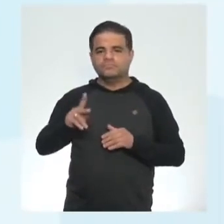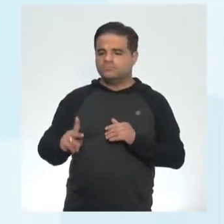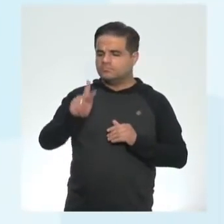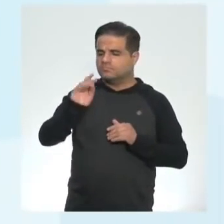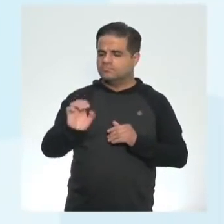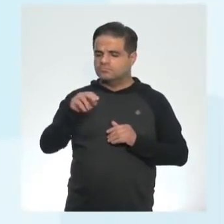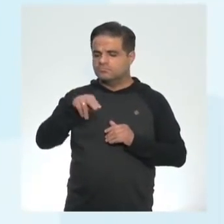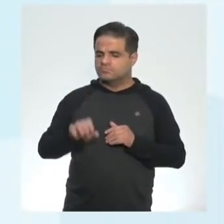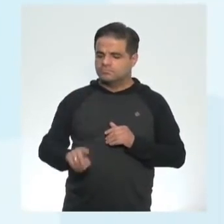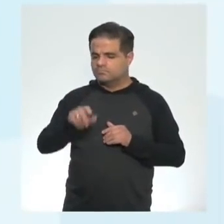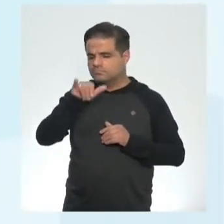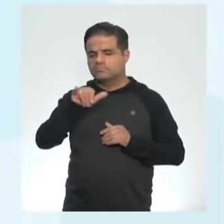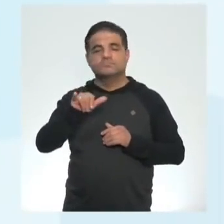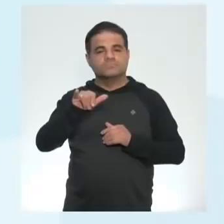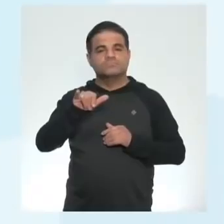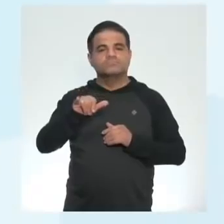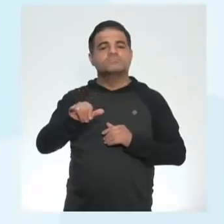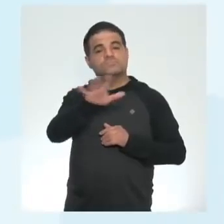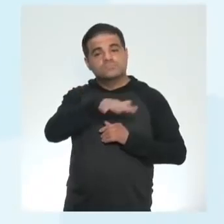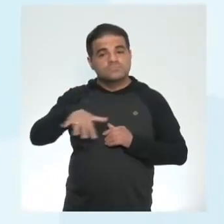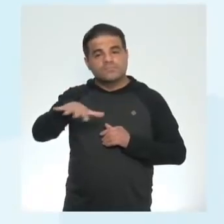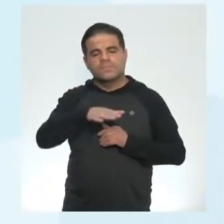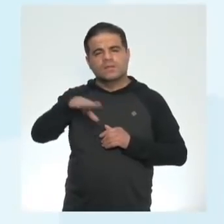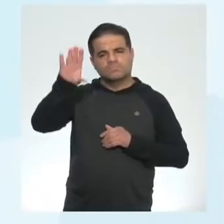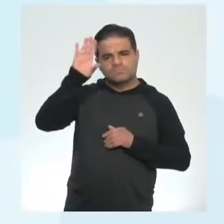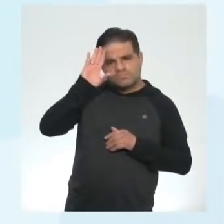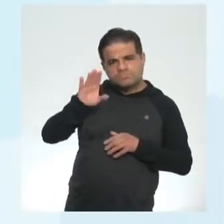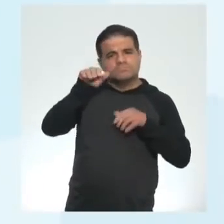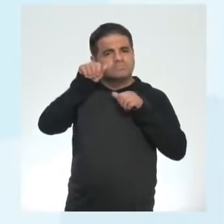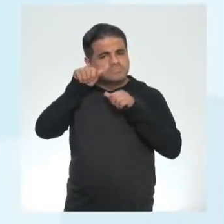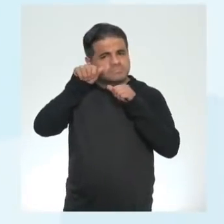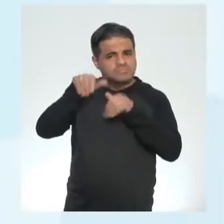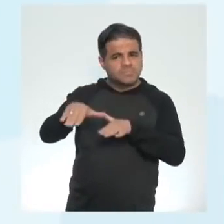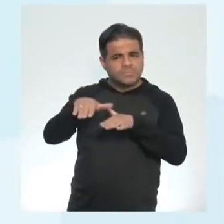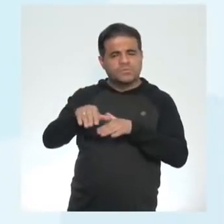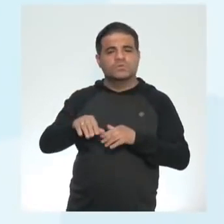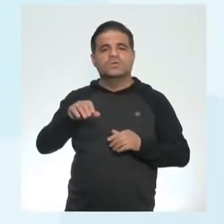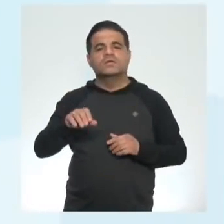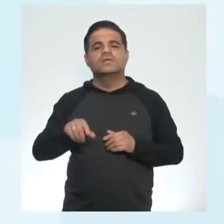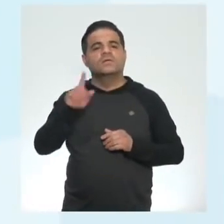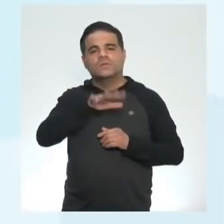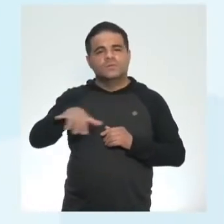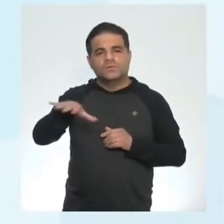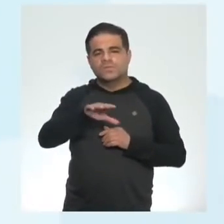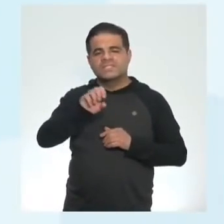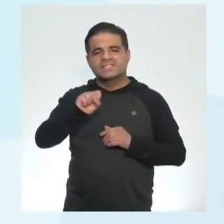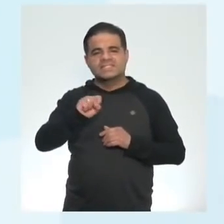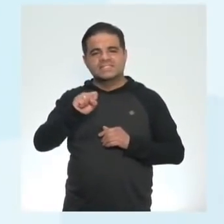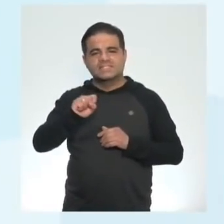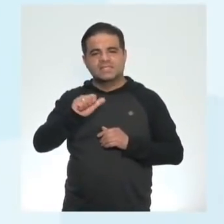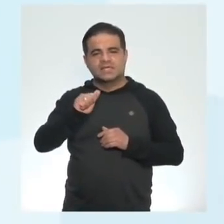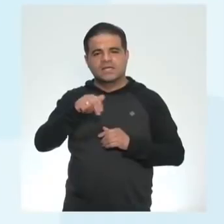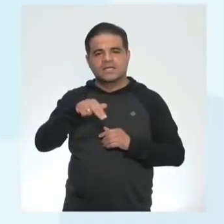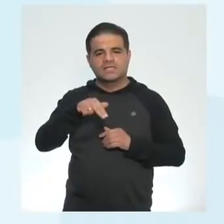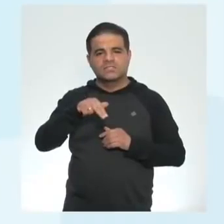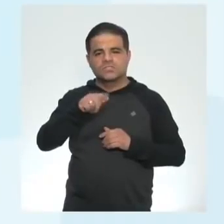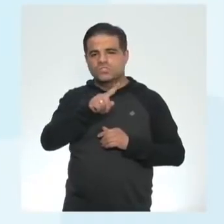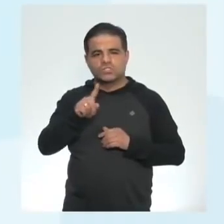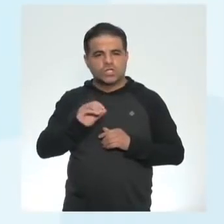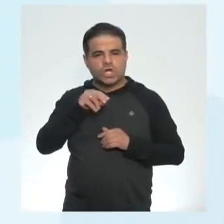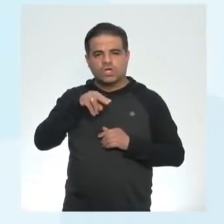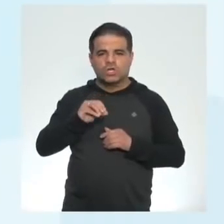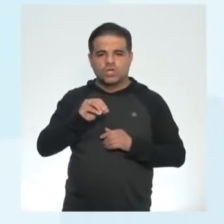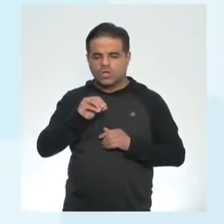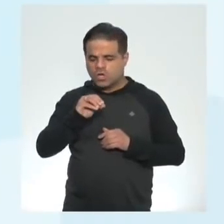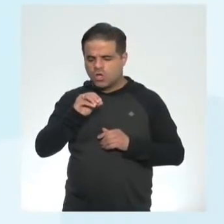Kennenkampf e o exército mais ao sul de Samsonov. Na verdade, na estratégia de guerra, é como